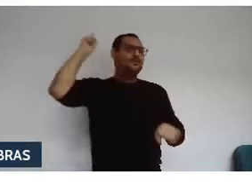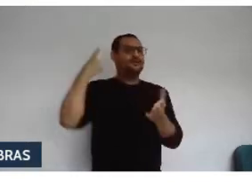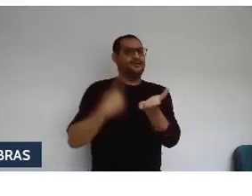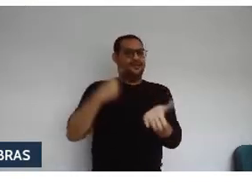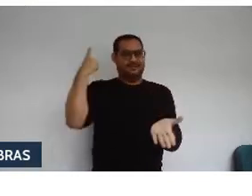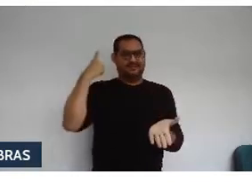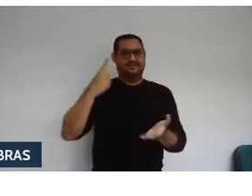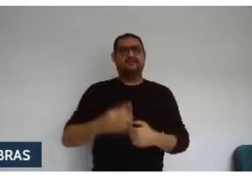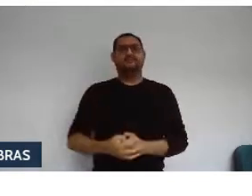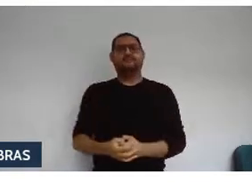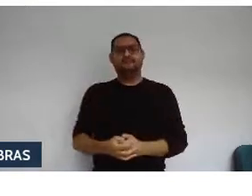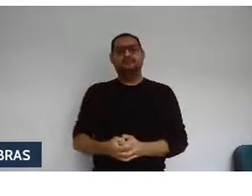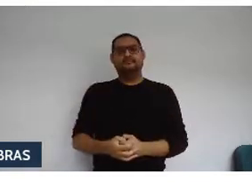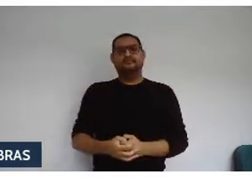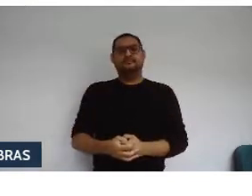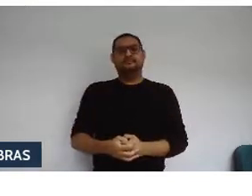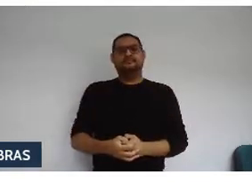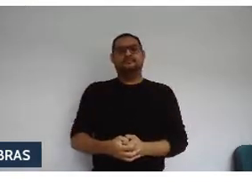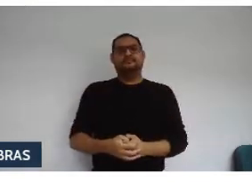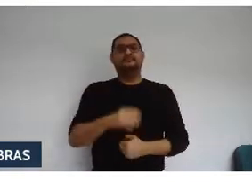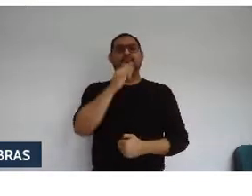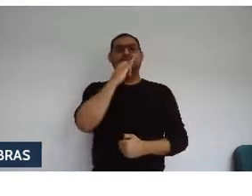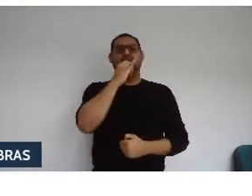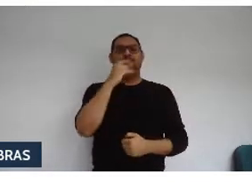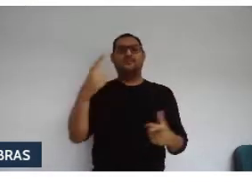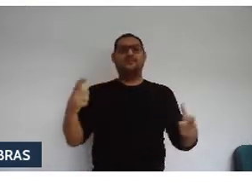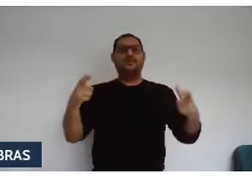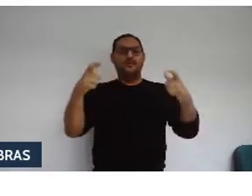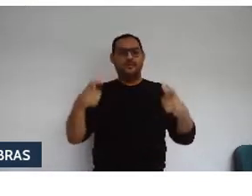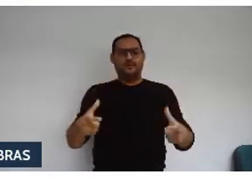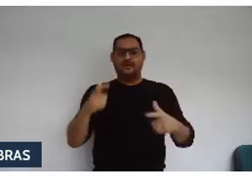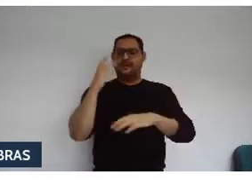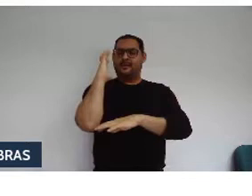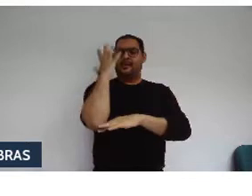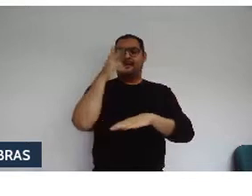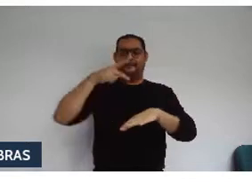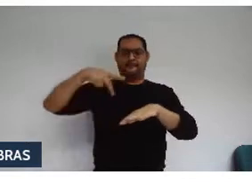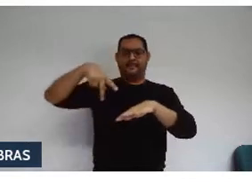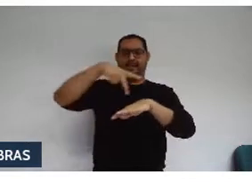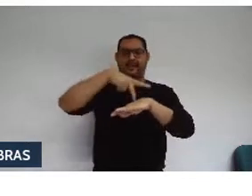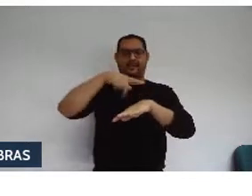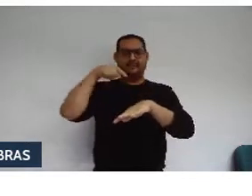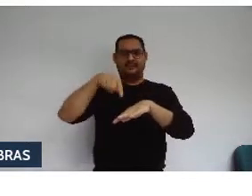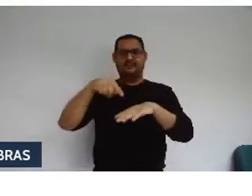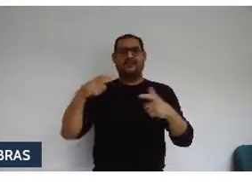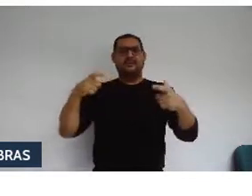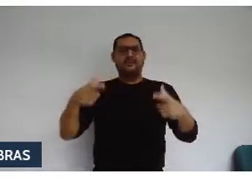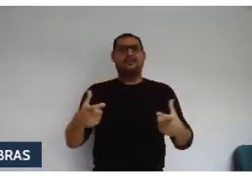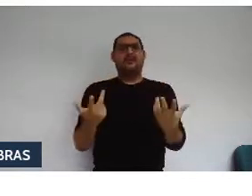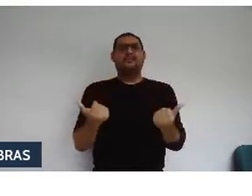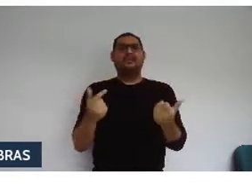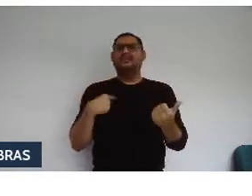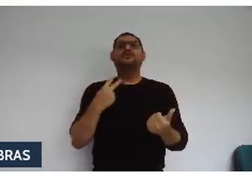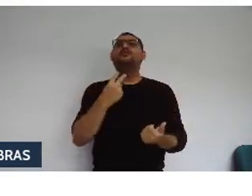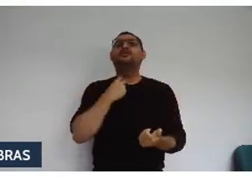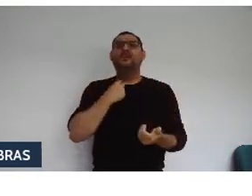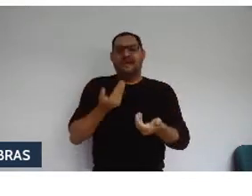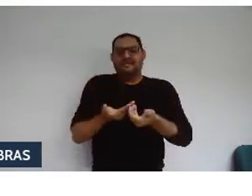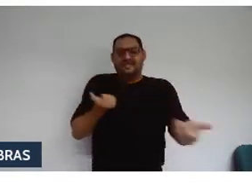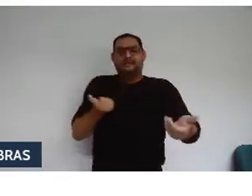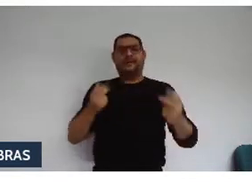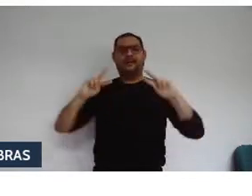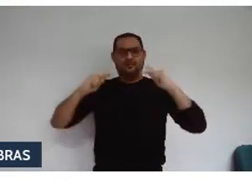Strauss, Peck e Williams dizem, o lugar não existe em separado do humano. Isso é uma questão muito